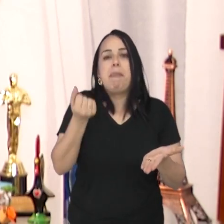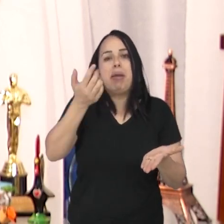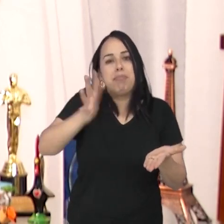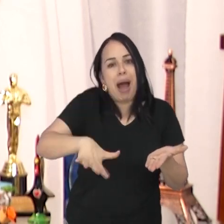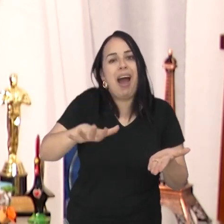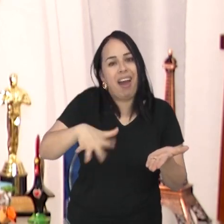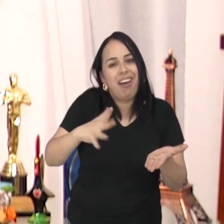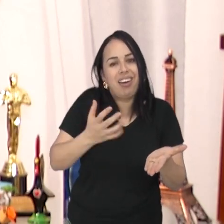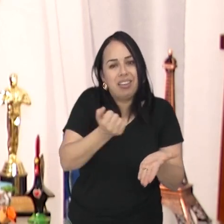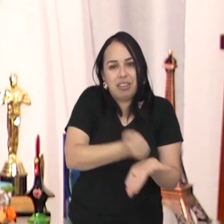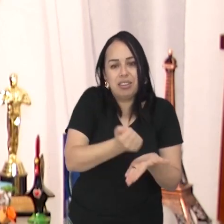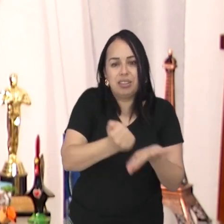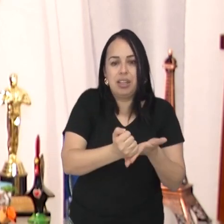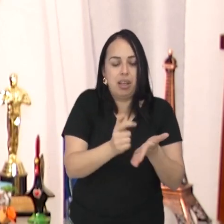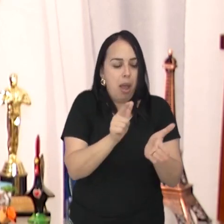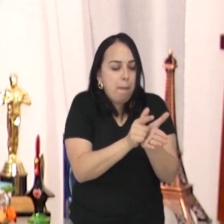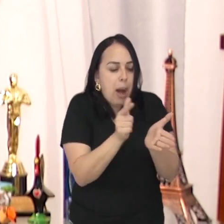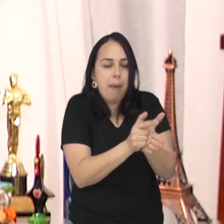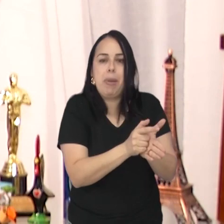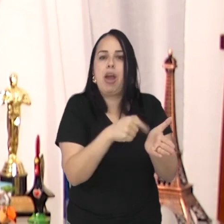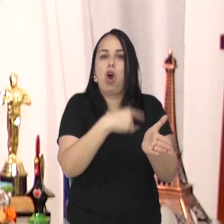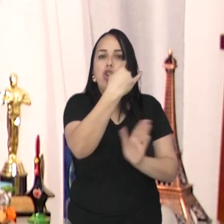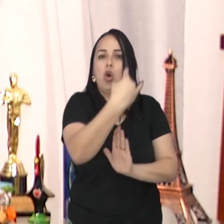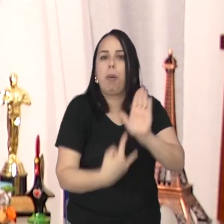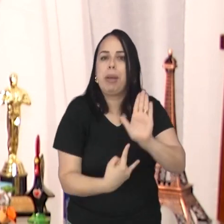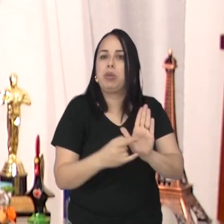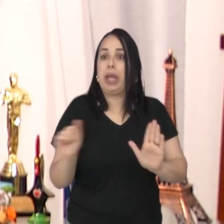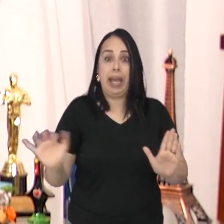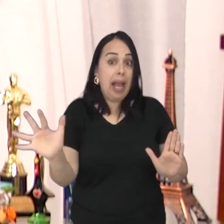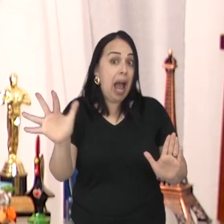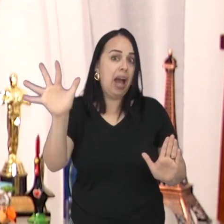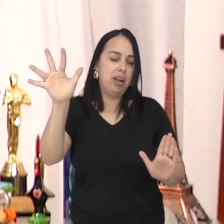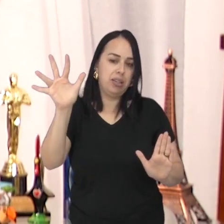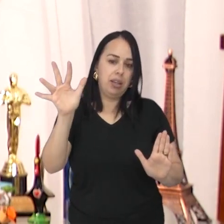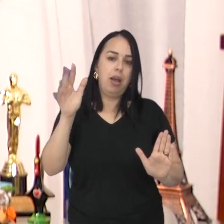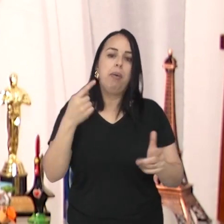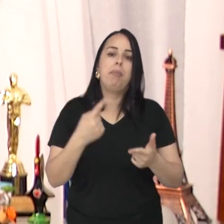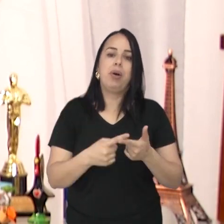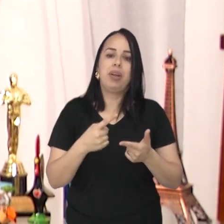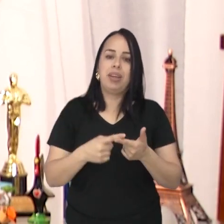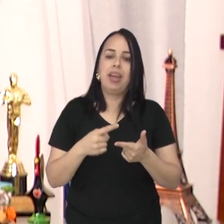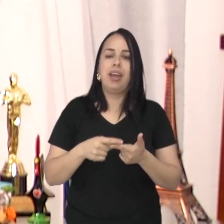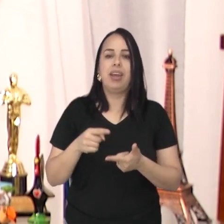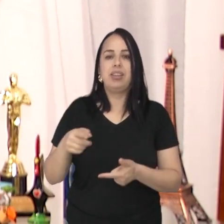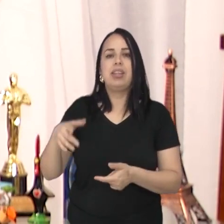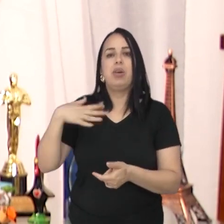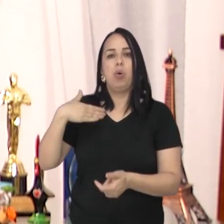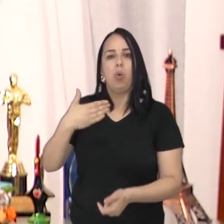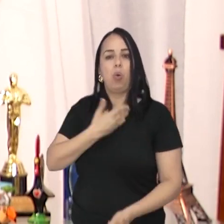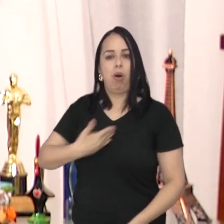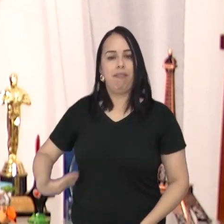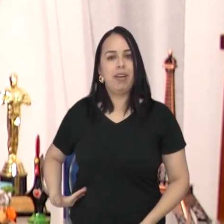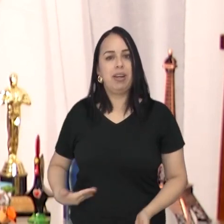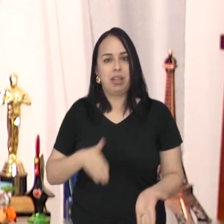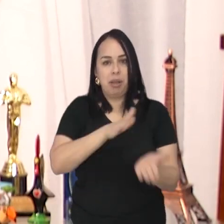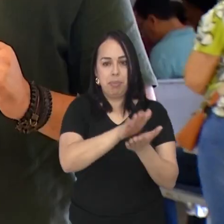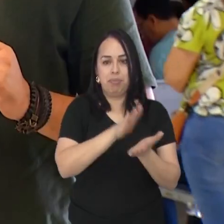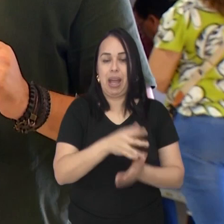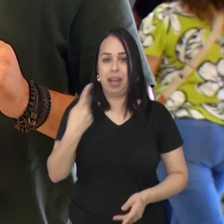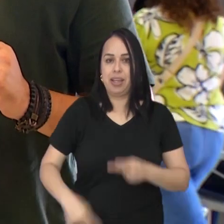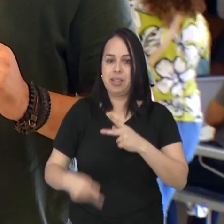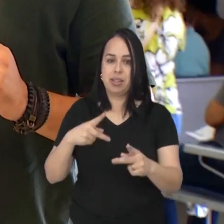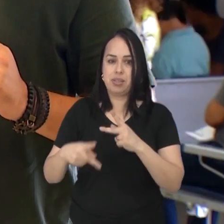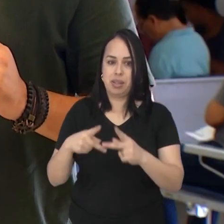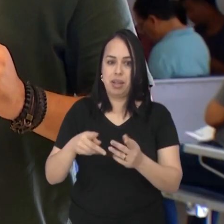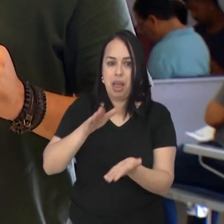ou não, gera menos custo para o país, né? É uma folha, é um documento que acaba custando caro porque ele é emitido por órgãos oficiais. Em